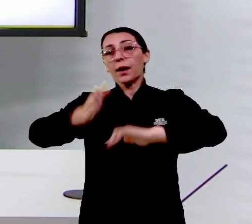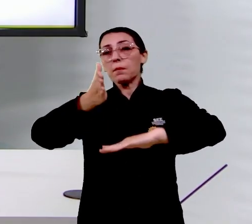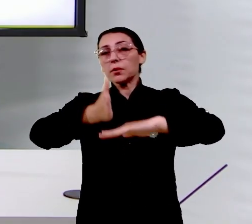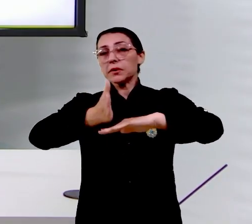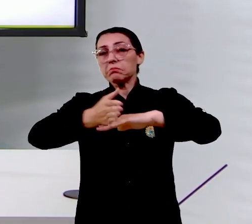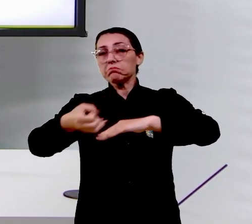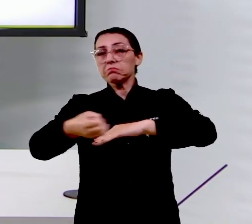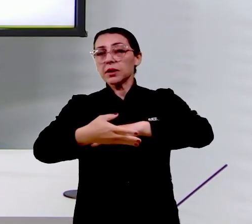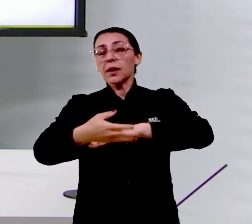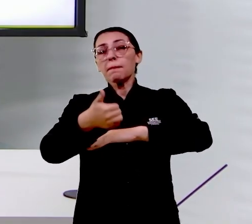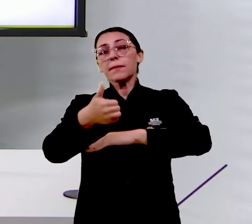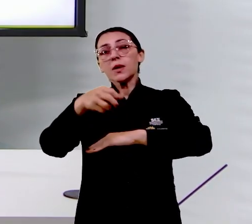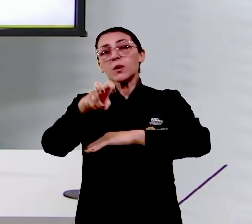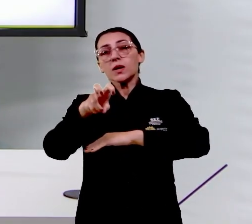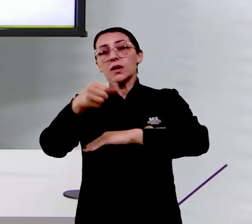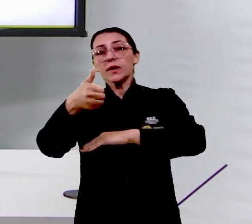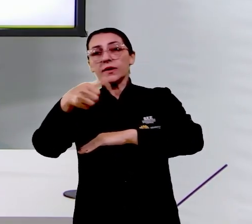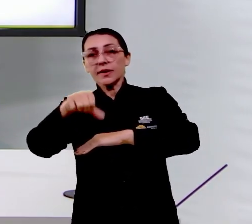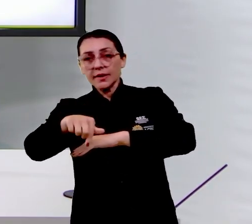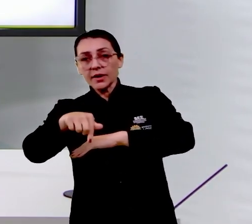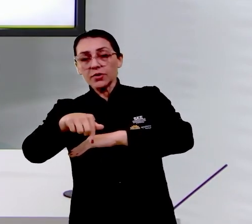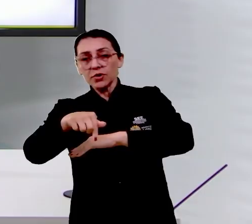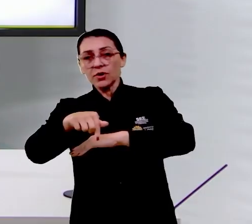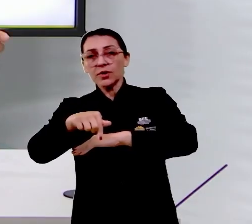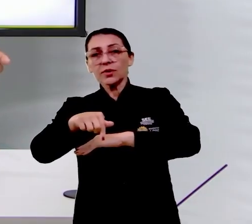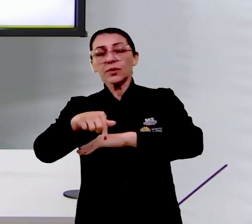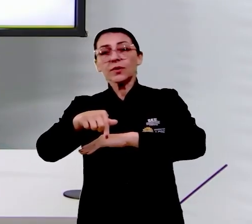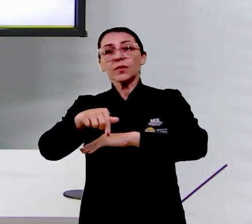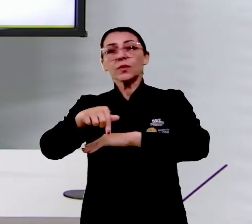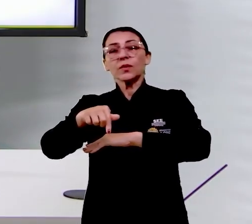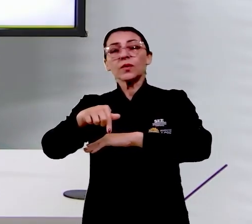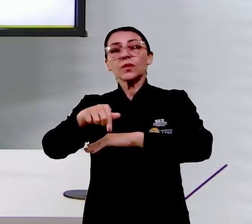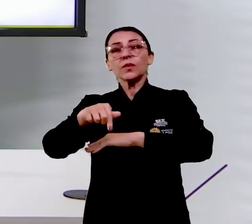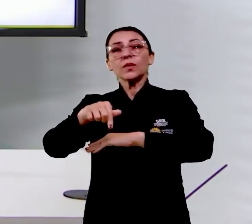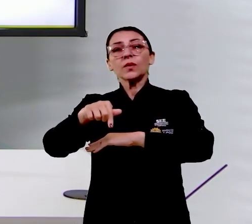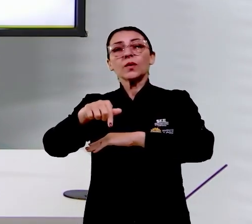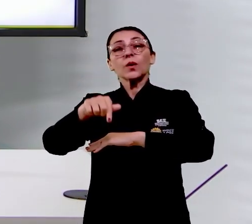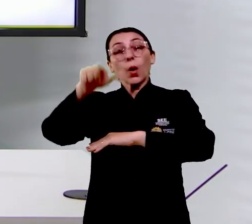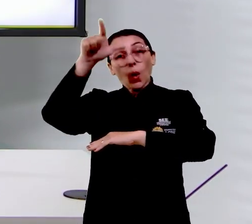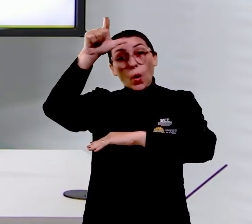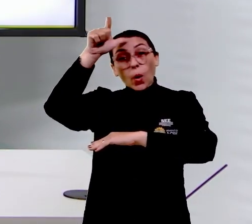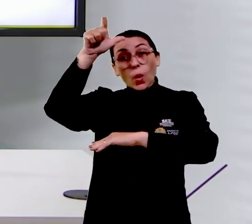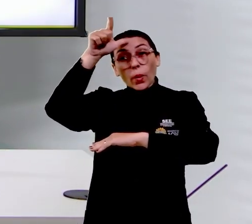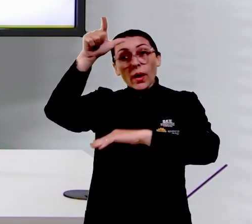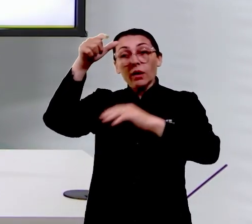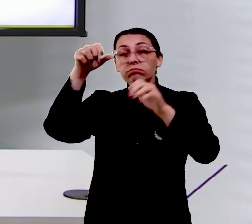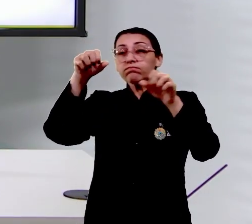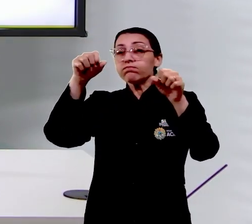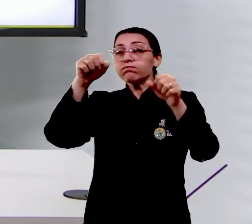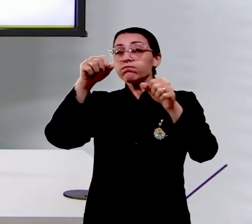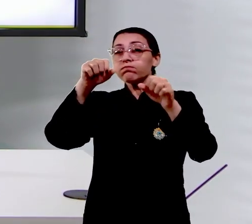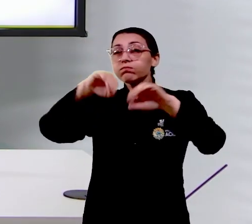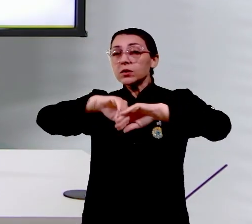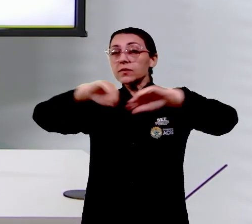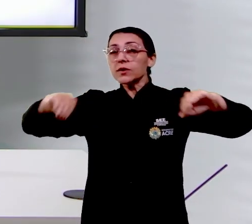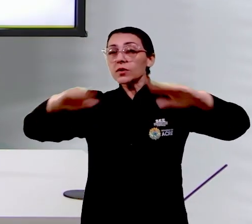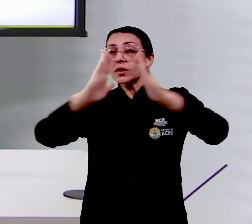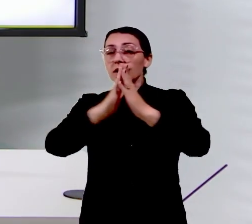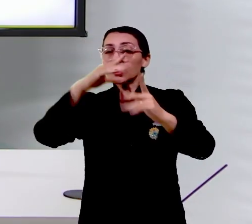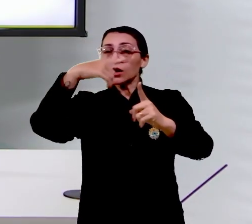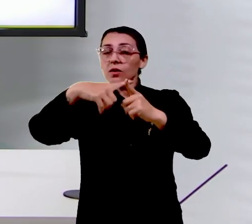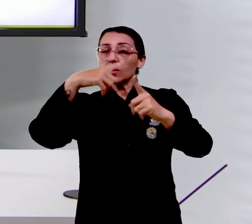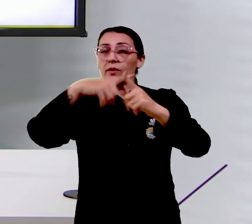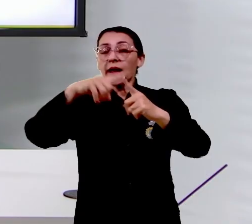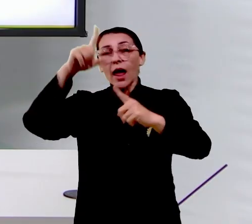modernidade, em 1517, Martim Lutero, ele rompeu com a Igreja Católica. E esse rompimento